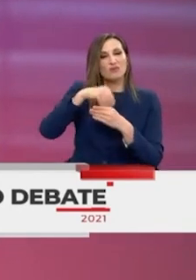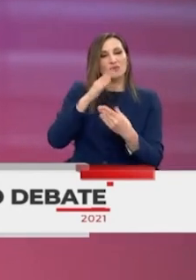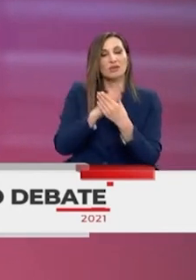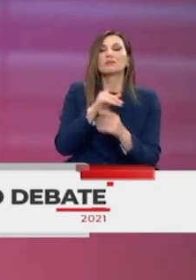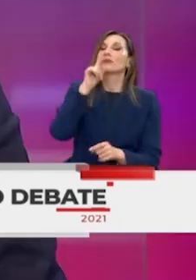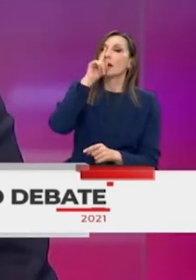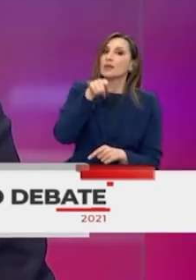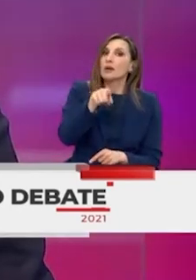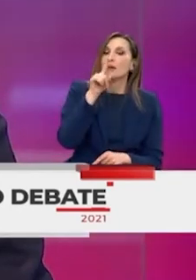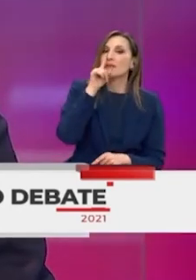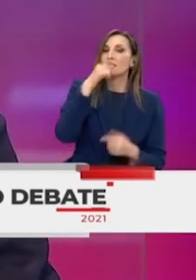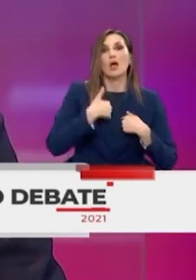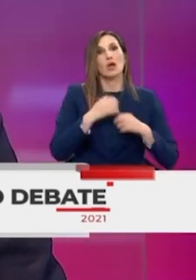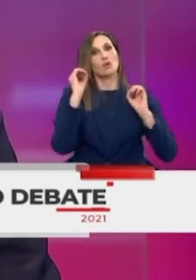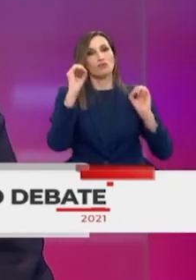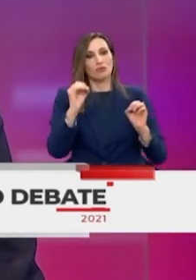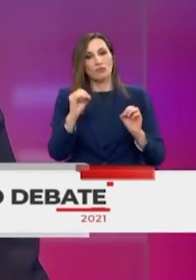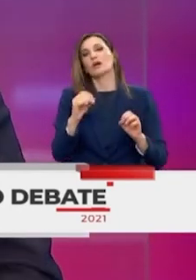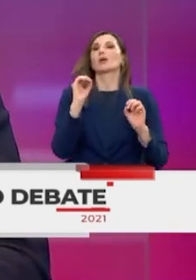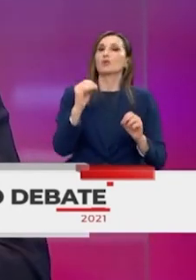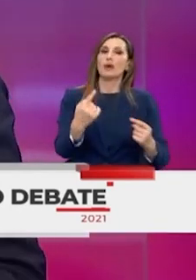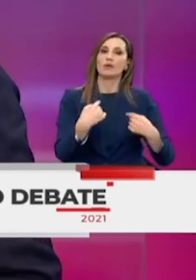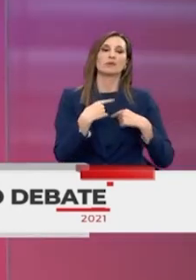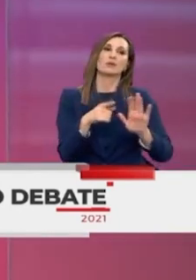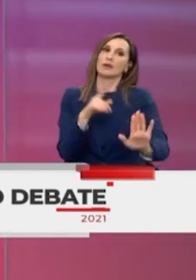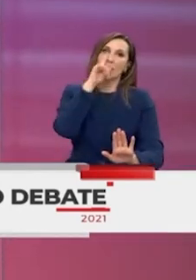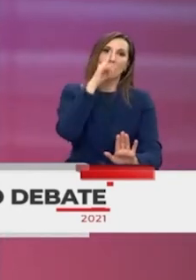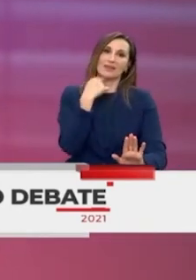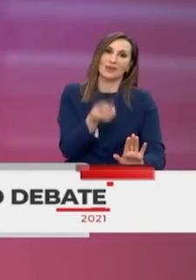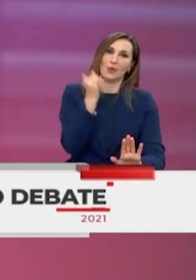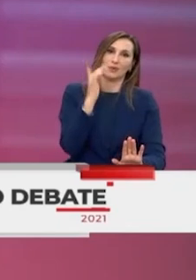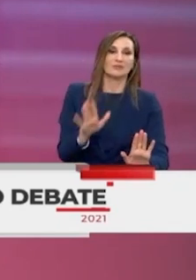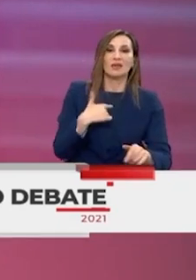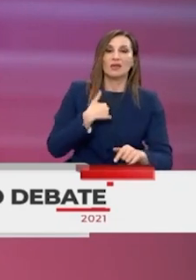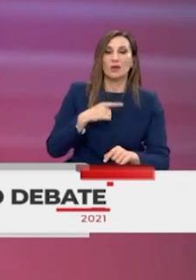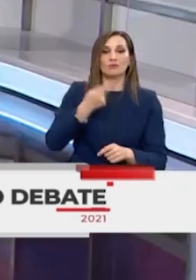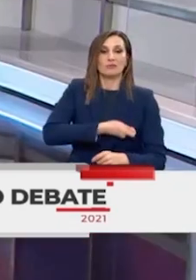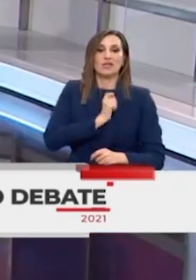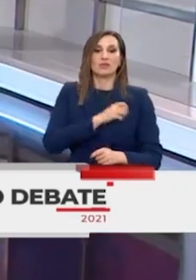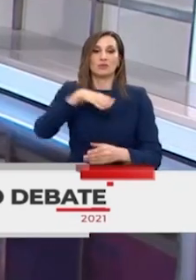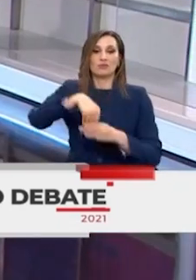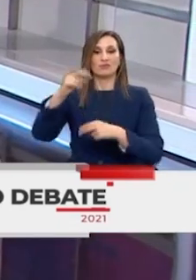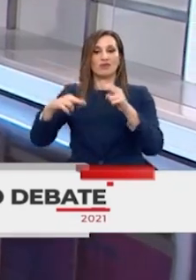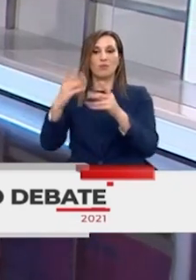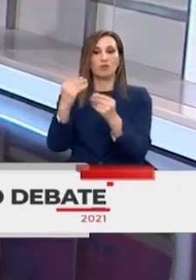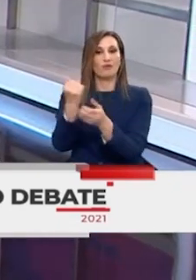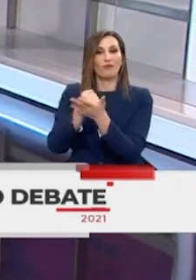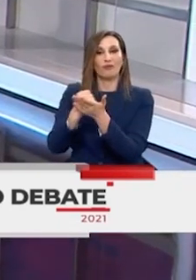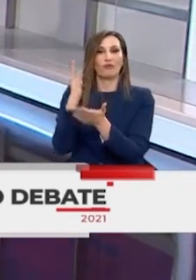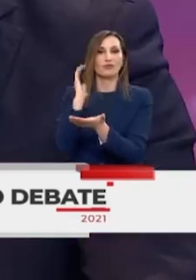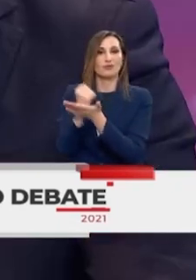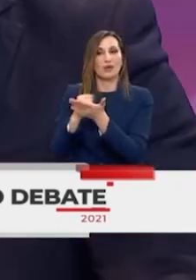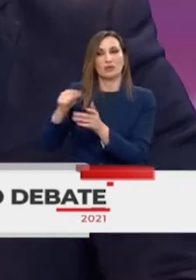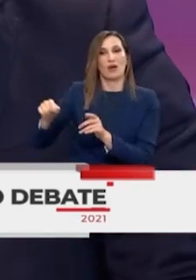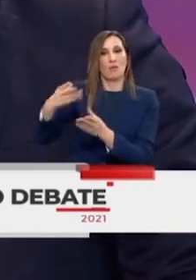tudo contado. Está a mentir, nunca fui suspeito, Sábado, nunca fui arguído de nada. Oh, André Gomes, não minta aqui, por favor. Eu era inspetor da Autoridade Tributária, como muitos funcionários. Pedro, mas já falamos